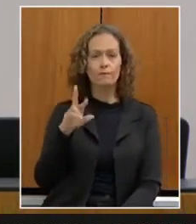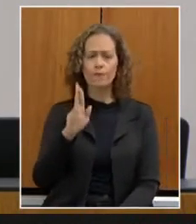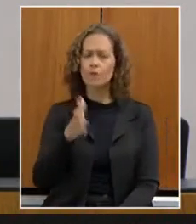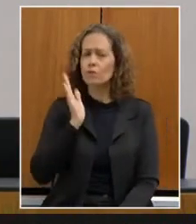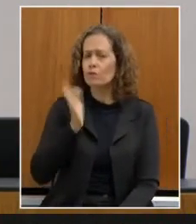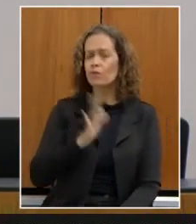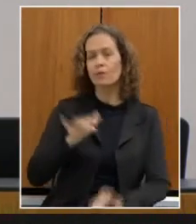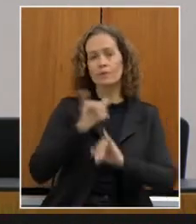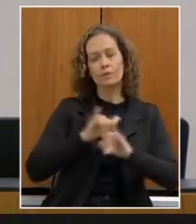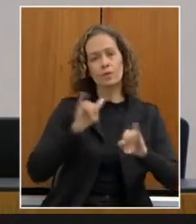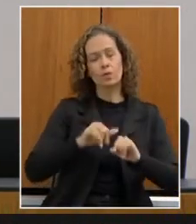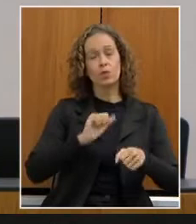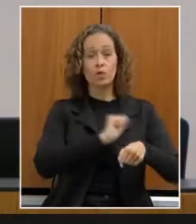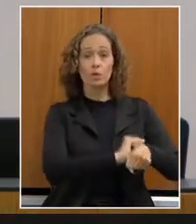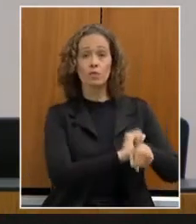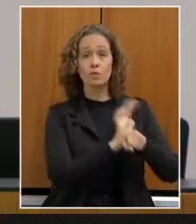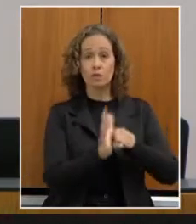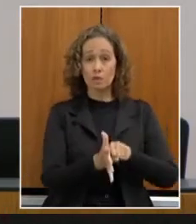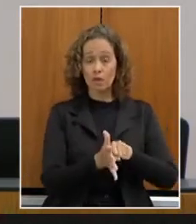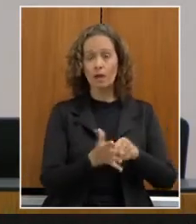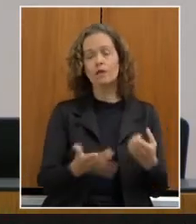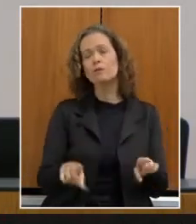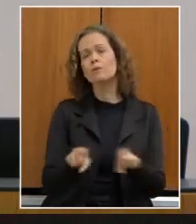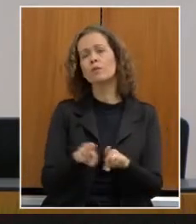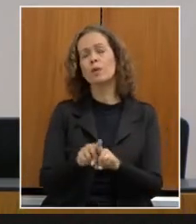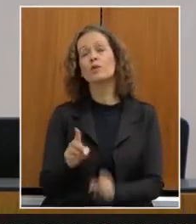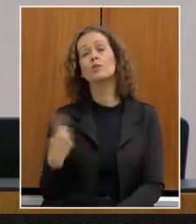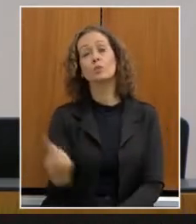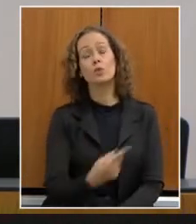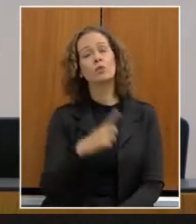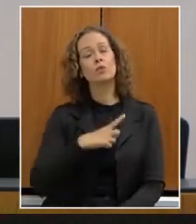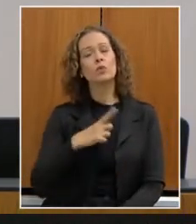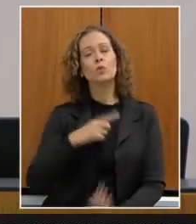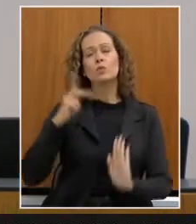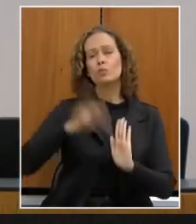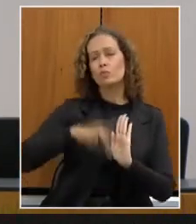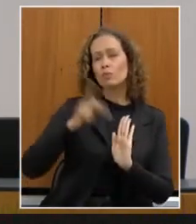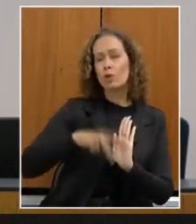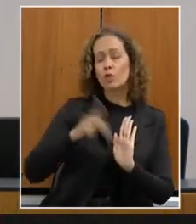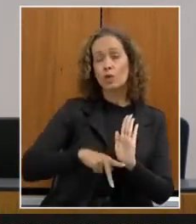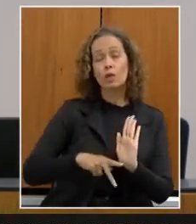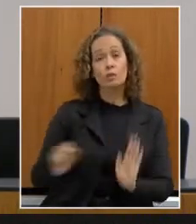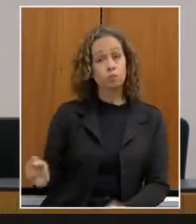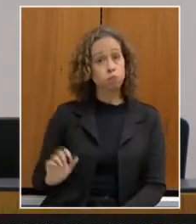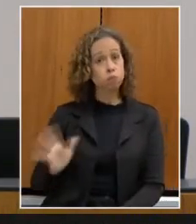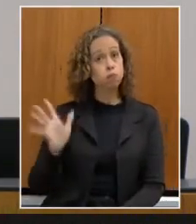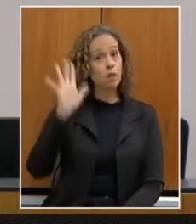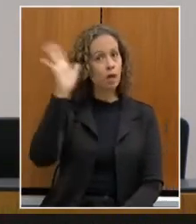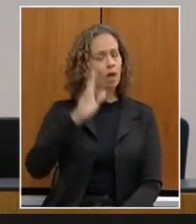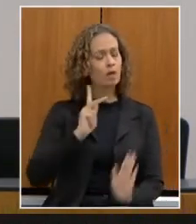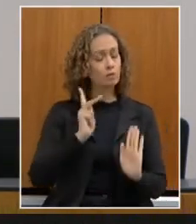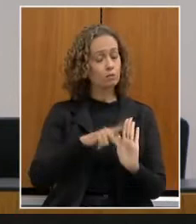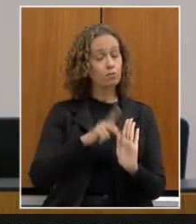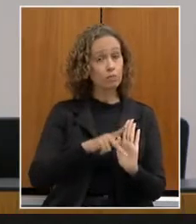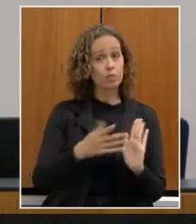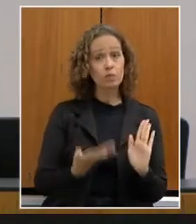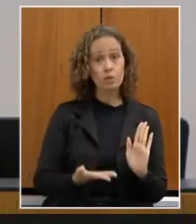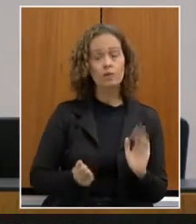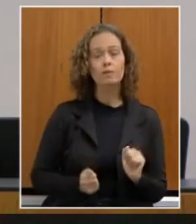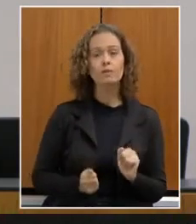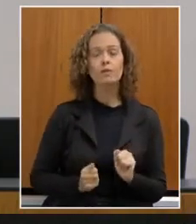Lá em Montes Claros, secretário, nós temos um projeto que custou muito dinheiro, um projeto pronto pela Santa Casa,